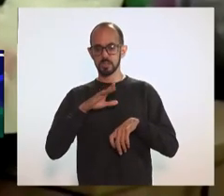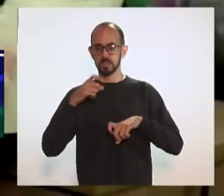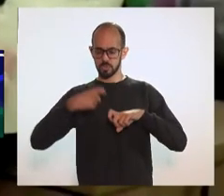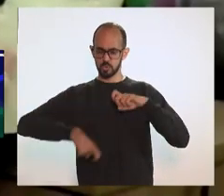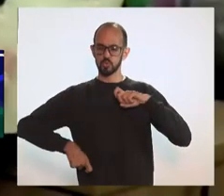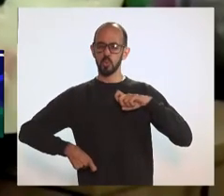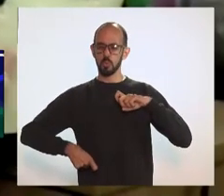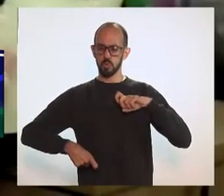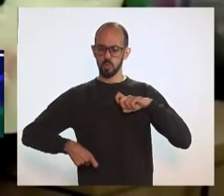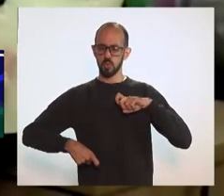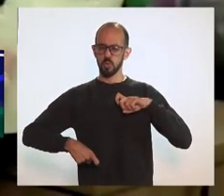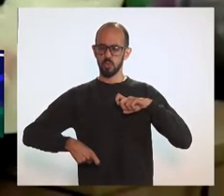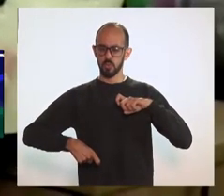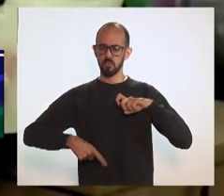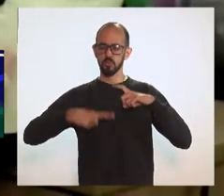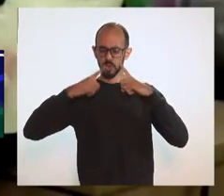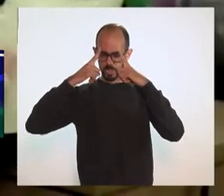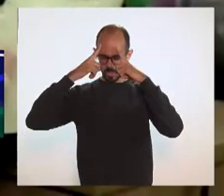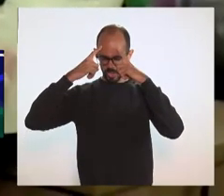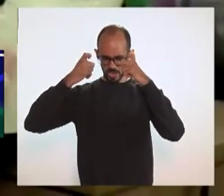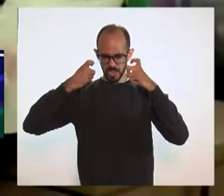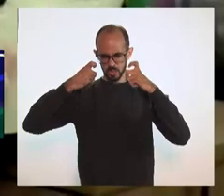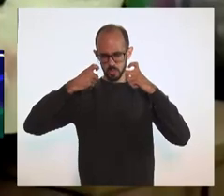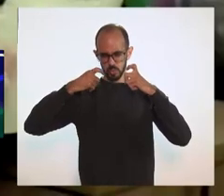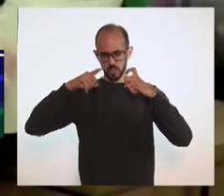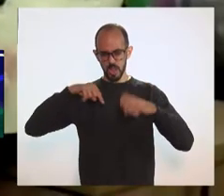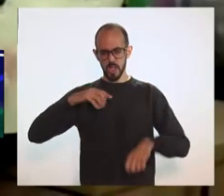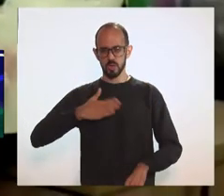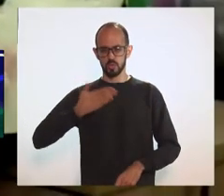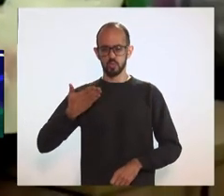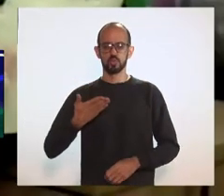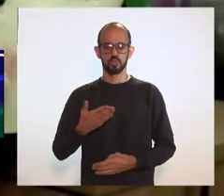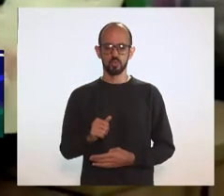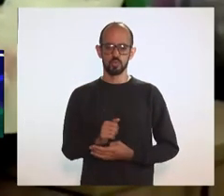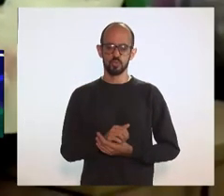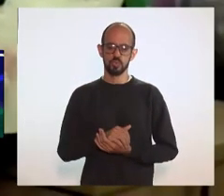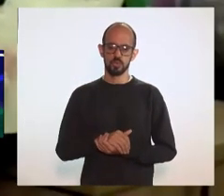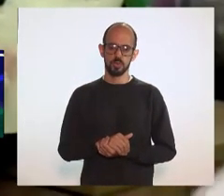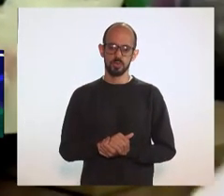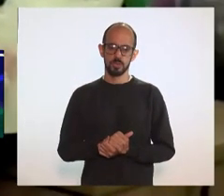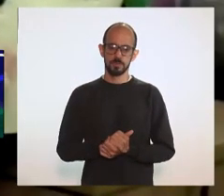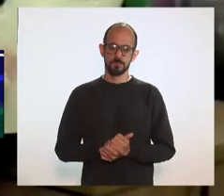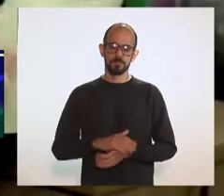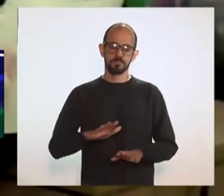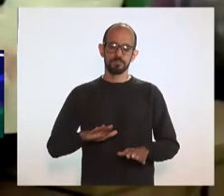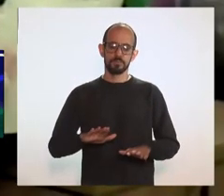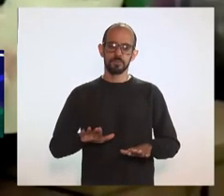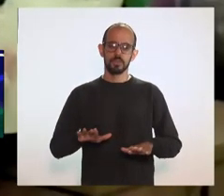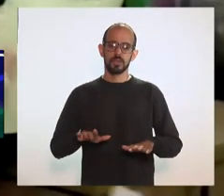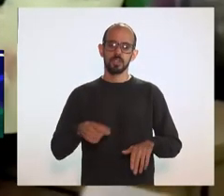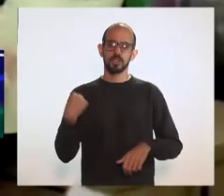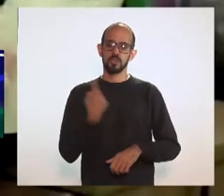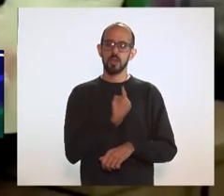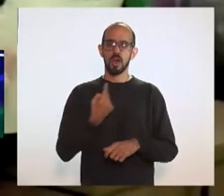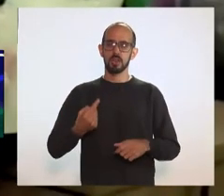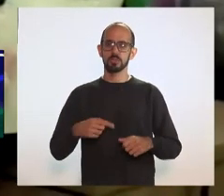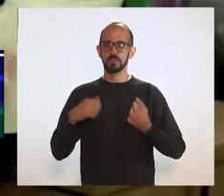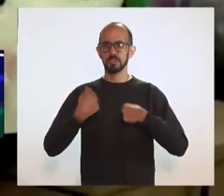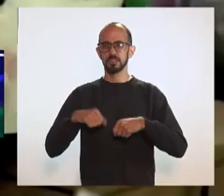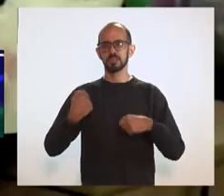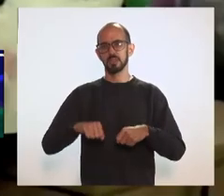vulnerável. Um aumento assustador. E aí a gente chama aqui a atenção e